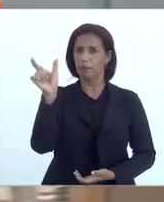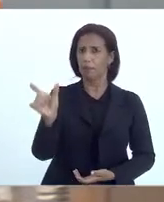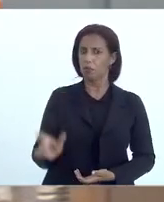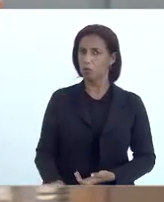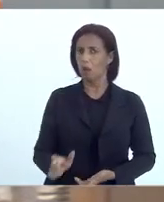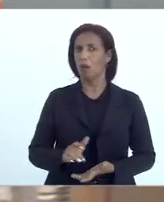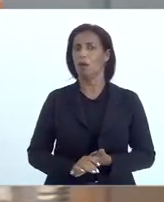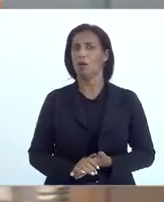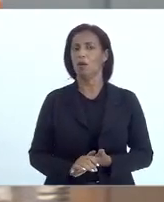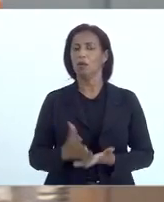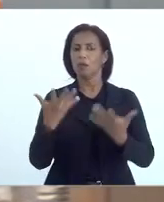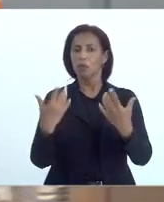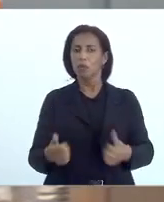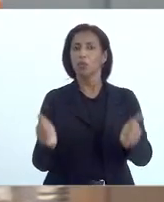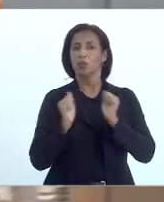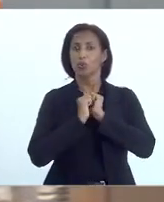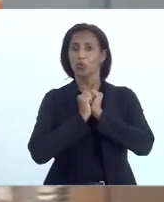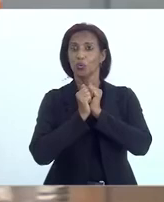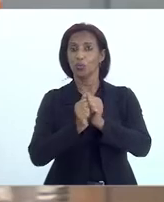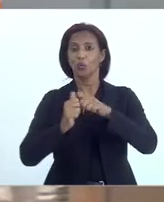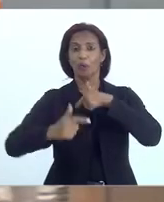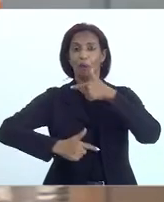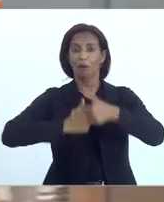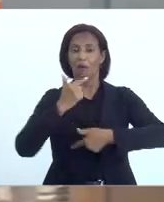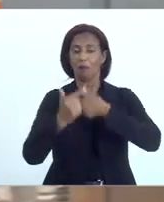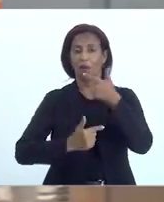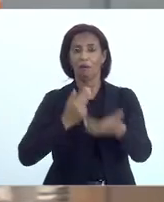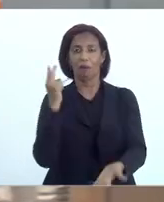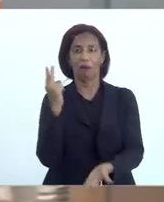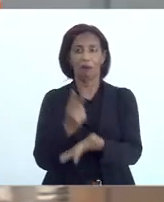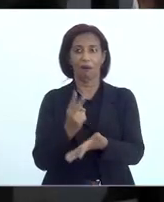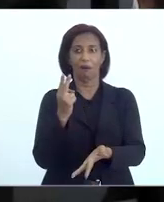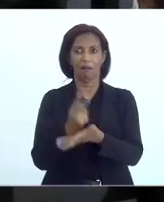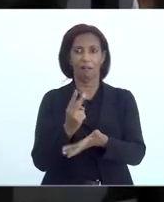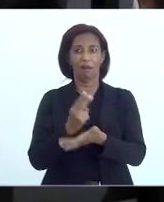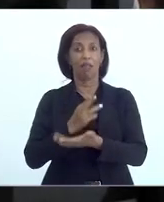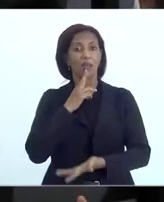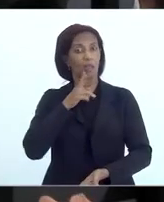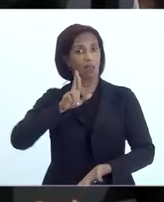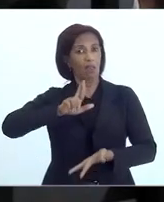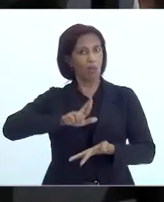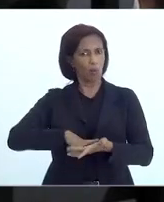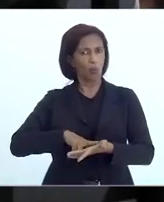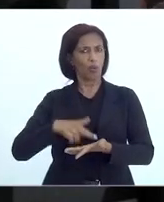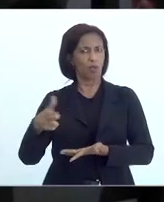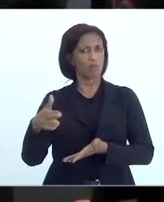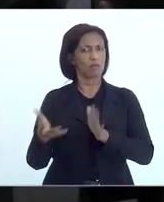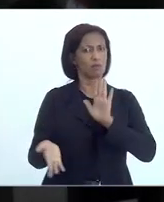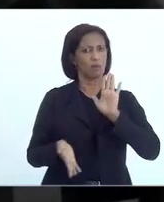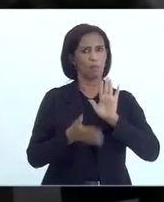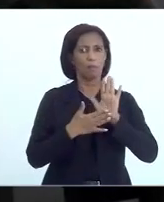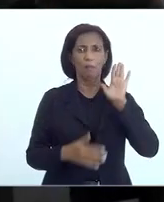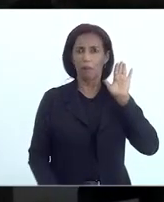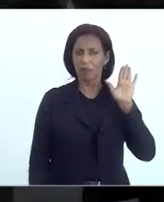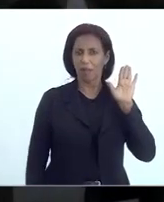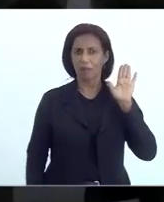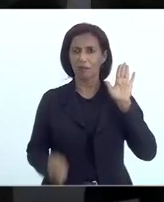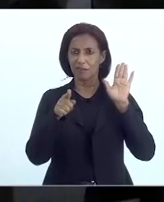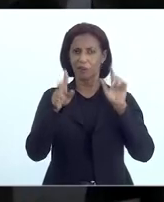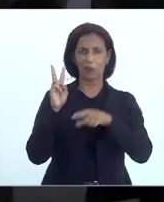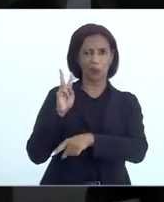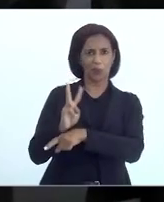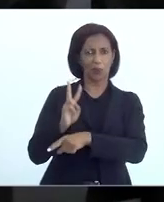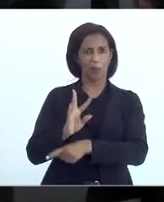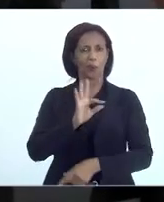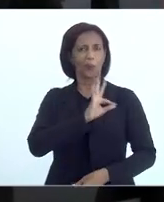estamos estaremos no mesmo Front de batalha sempre em defesa Incondicional é que reconheço o seu mandato é um defensor da